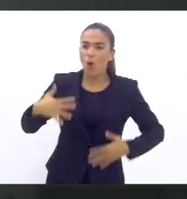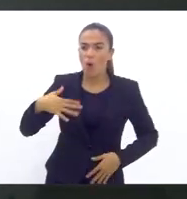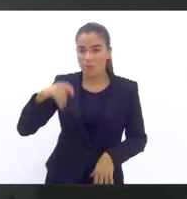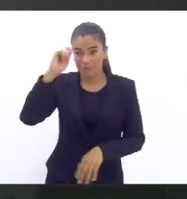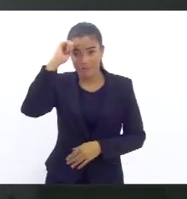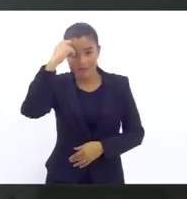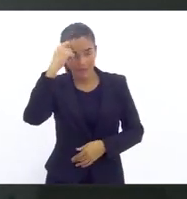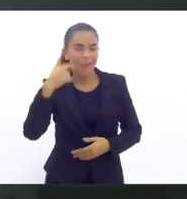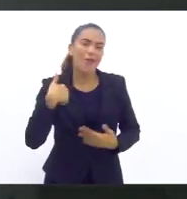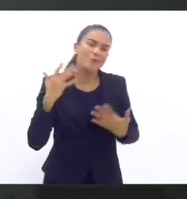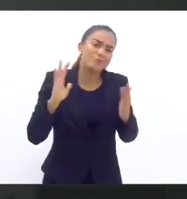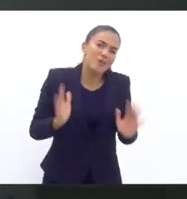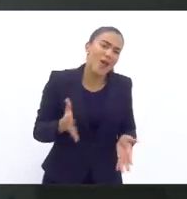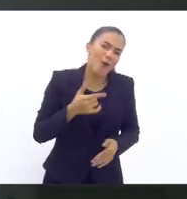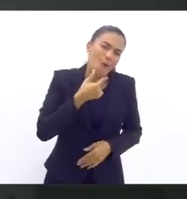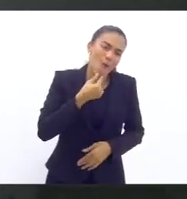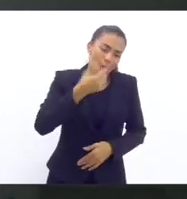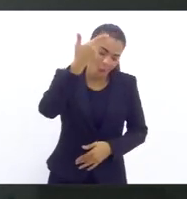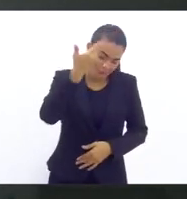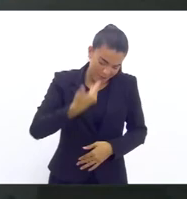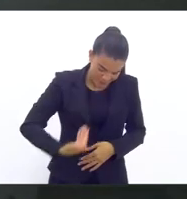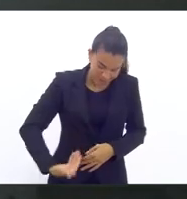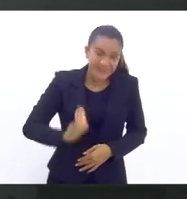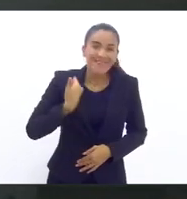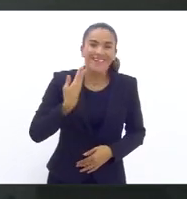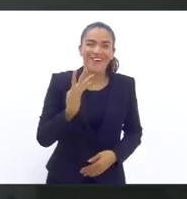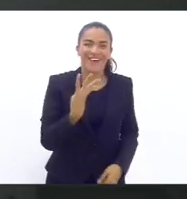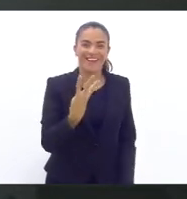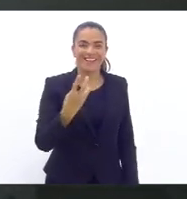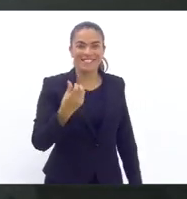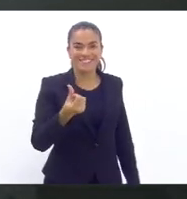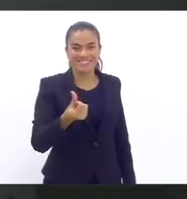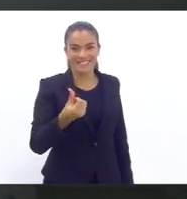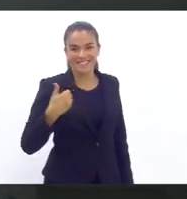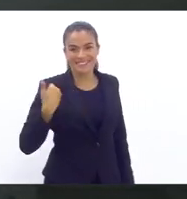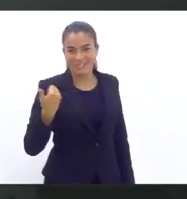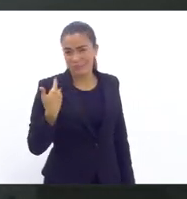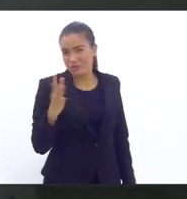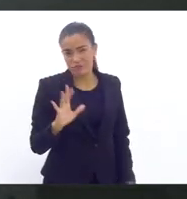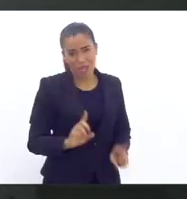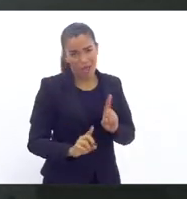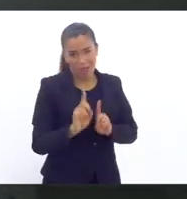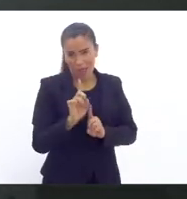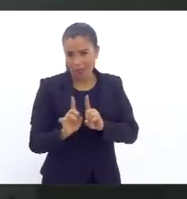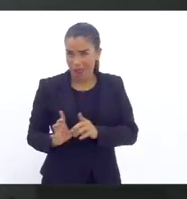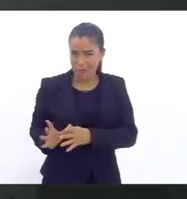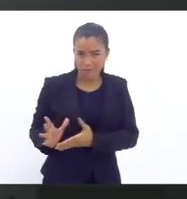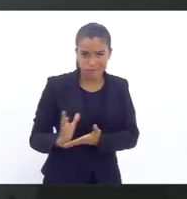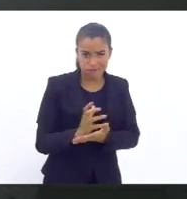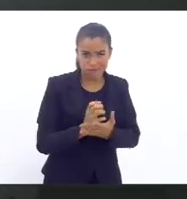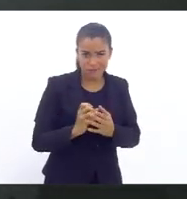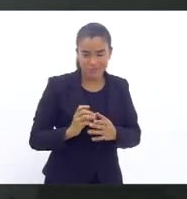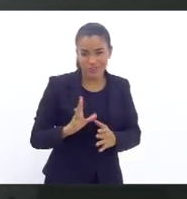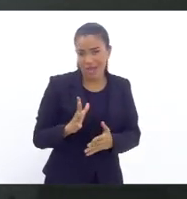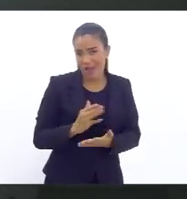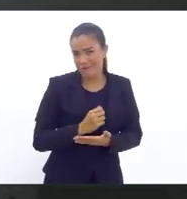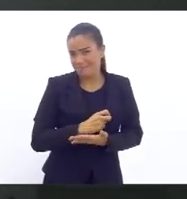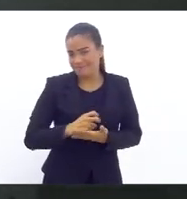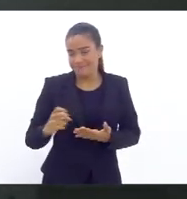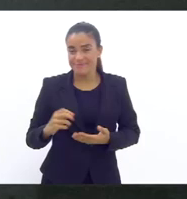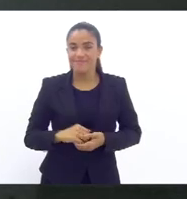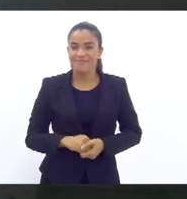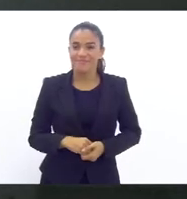tô com como homem preto aqui com os meus 46 anos que eu já virei estatística já passei da estatística